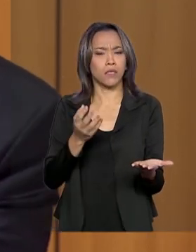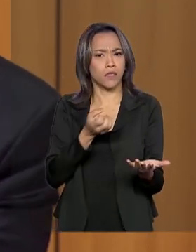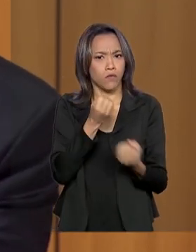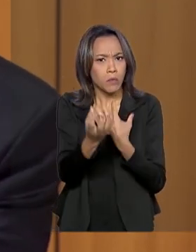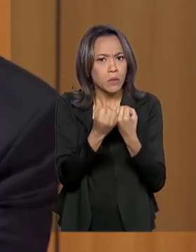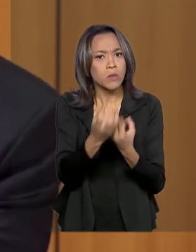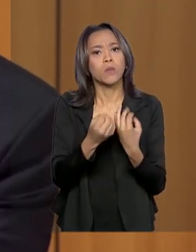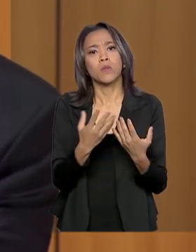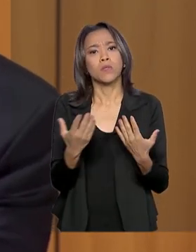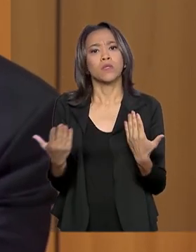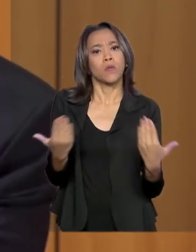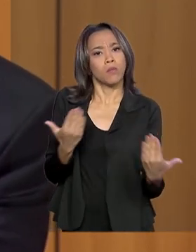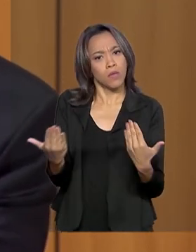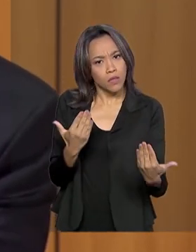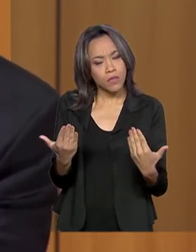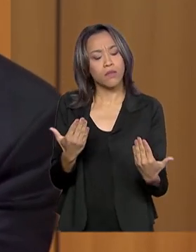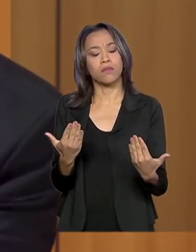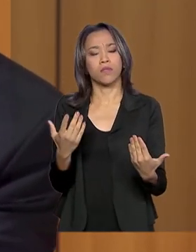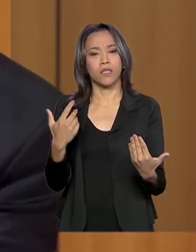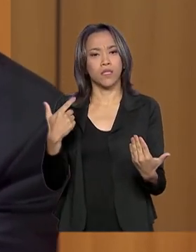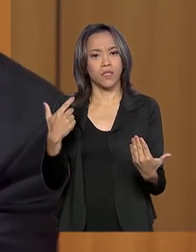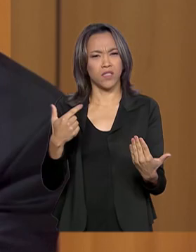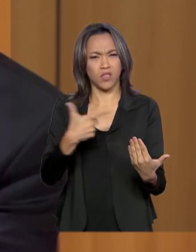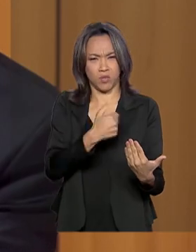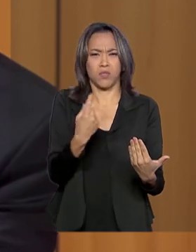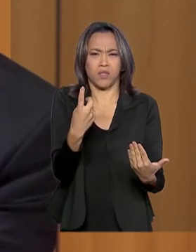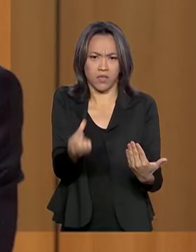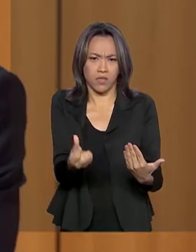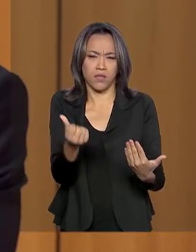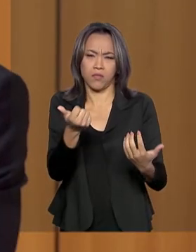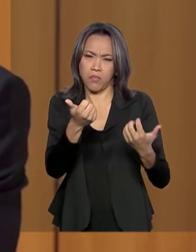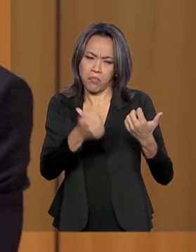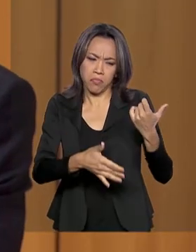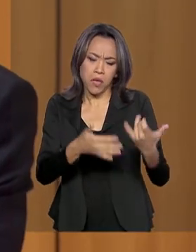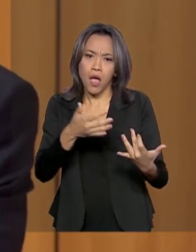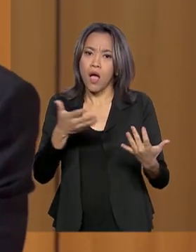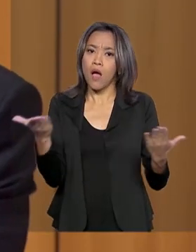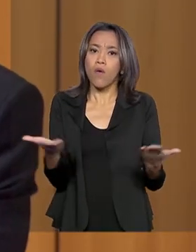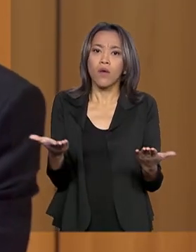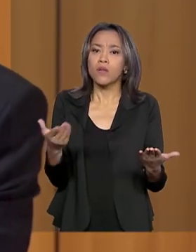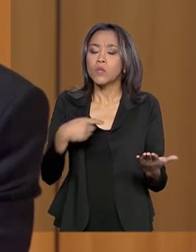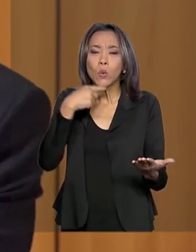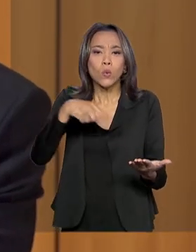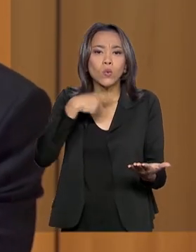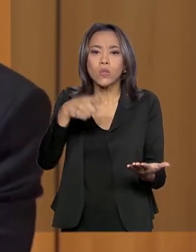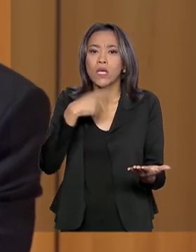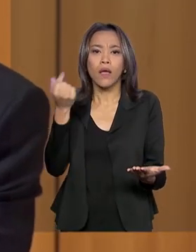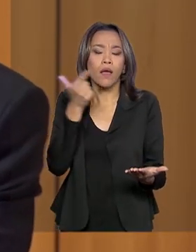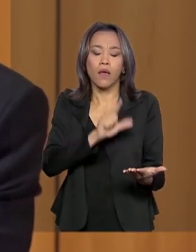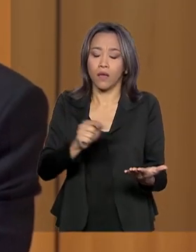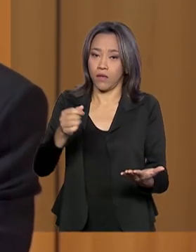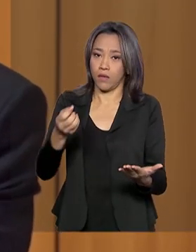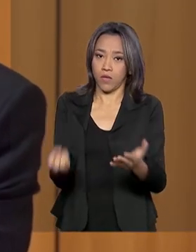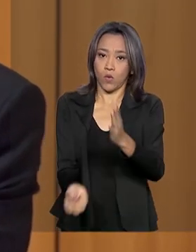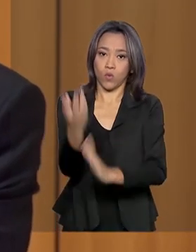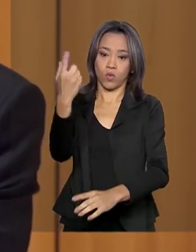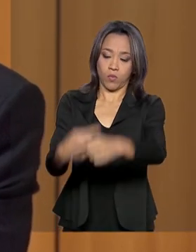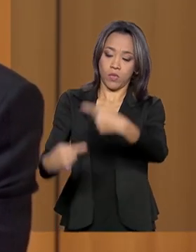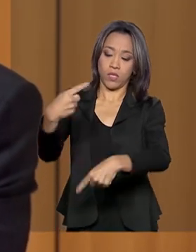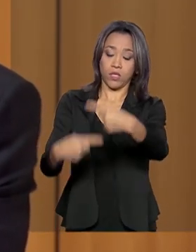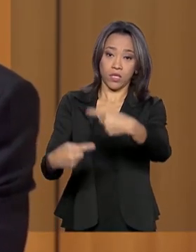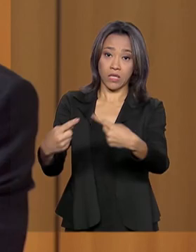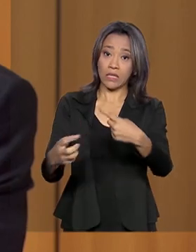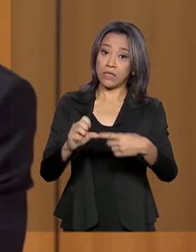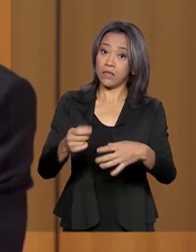2019, quando estávamos ainda falando de 2016. Não se constrói políticas públicas consistentes sem que